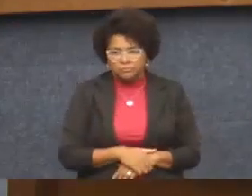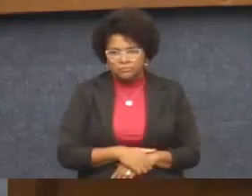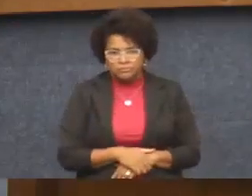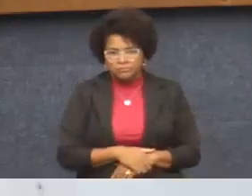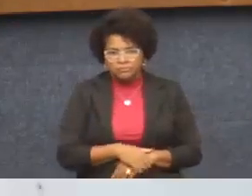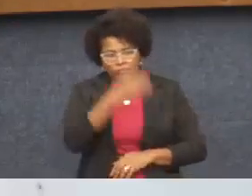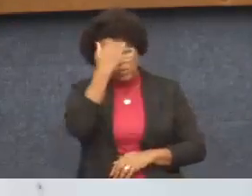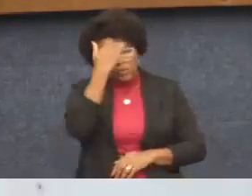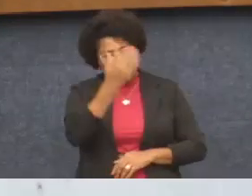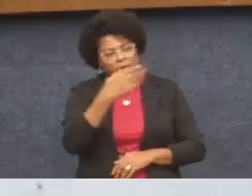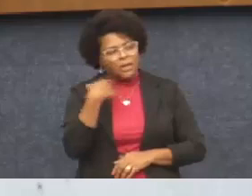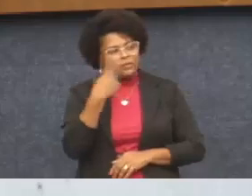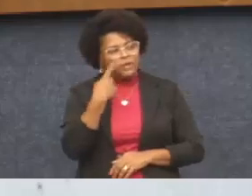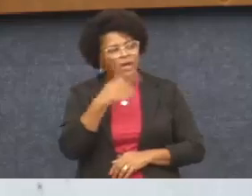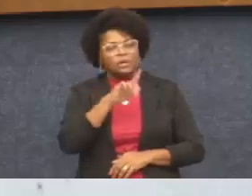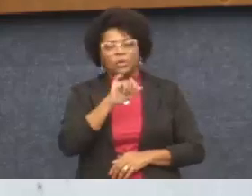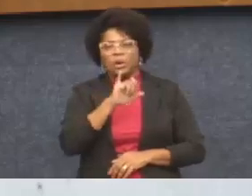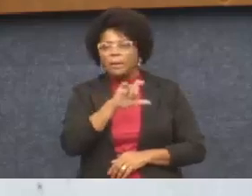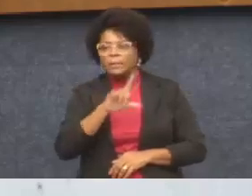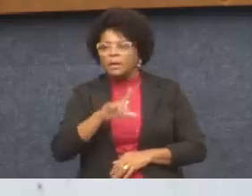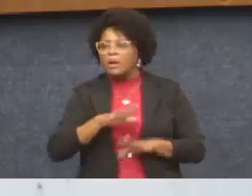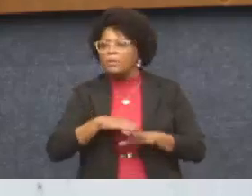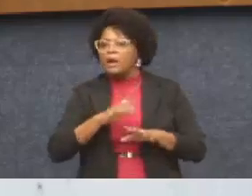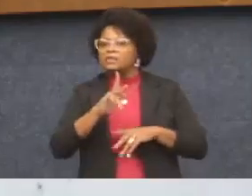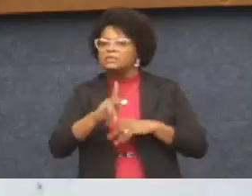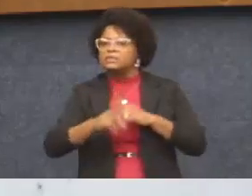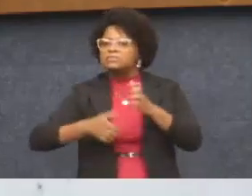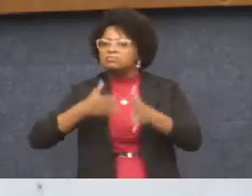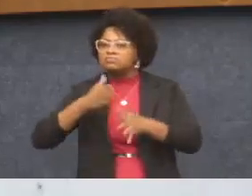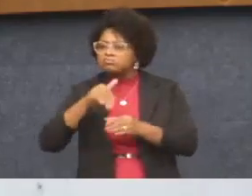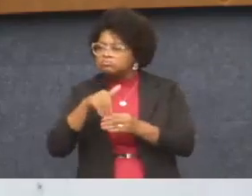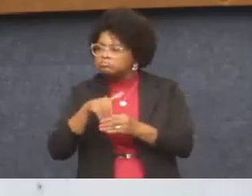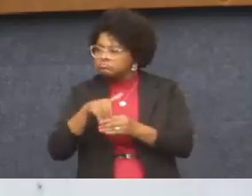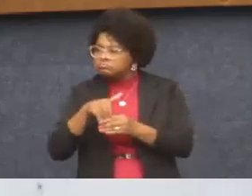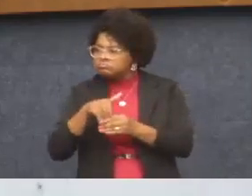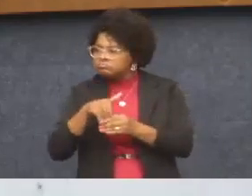Obrigado, vereador Gabriel Azevedo. Mais alguém para encaminhar voto?